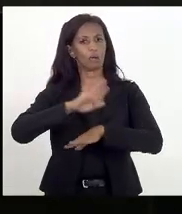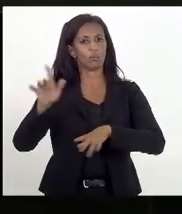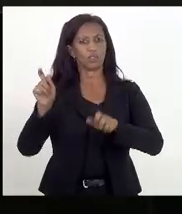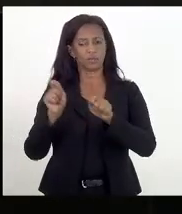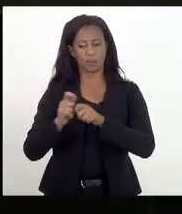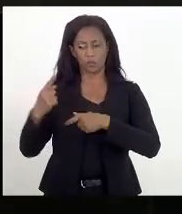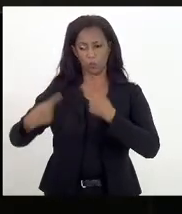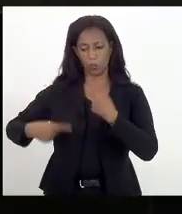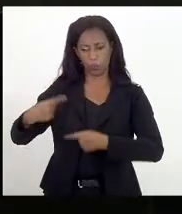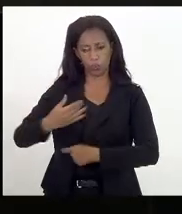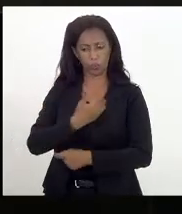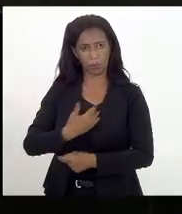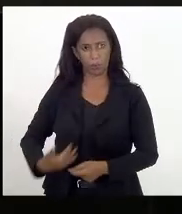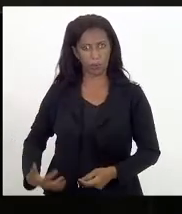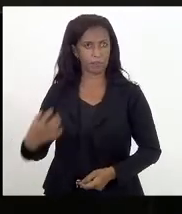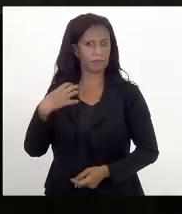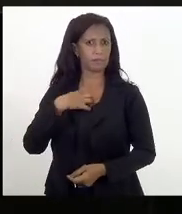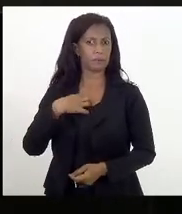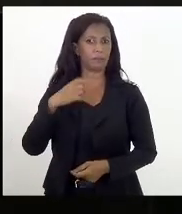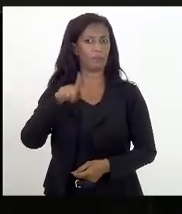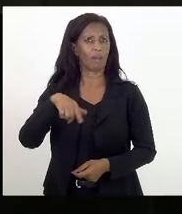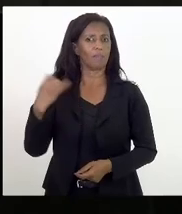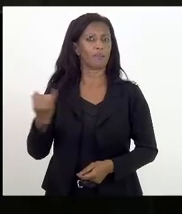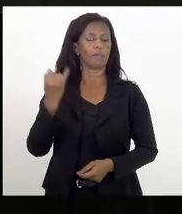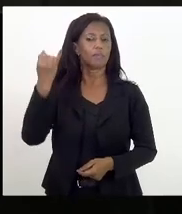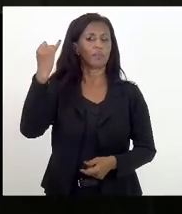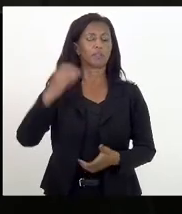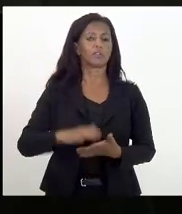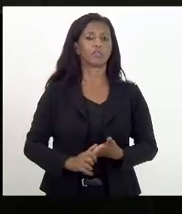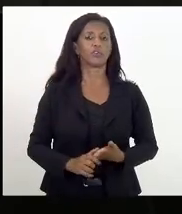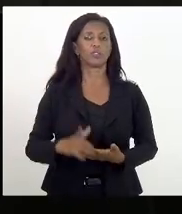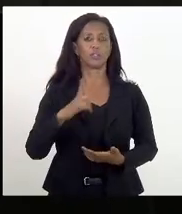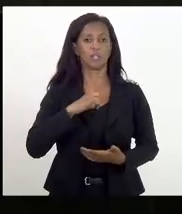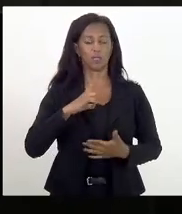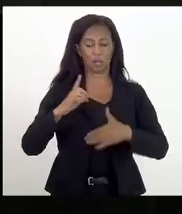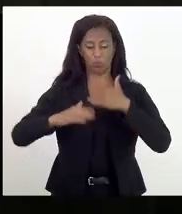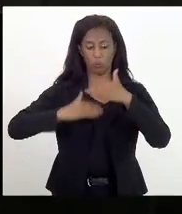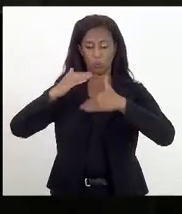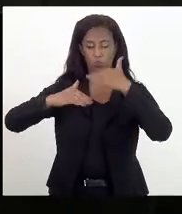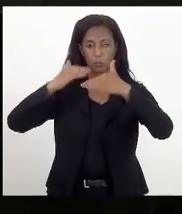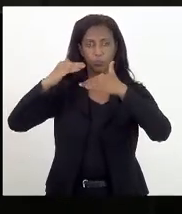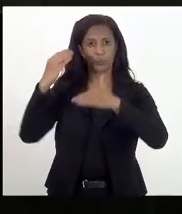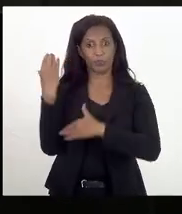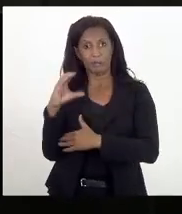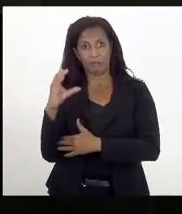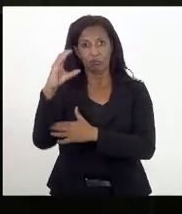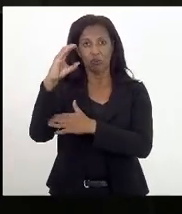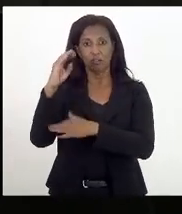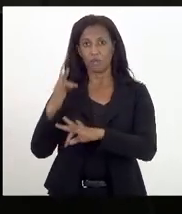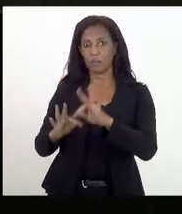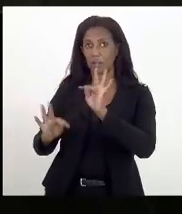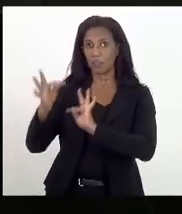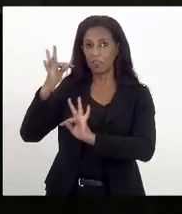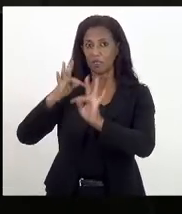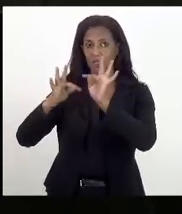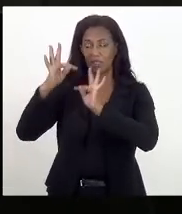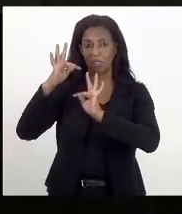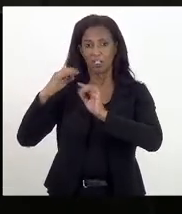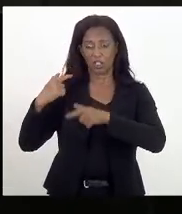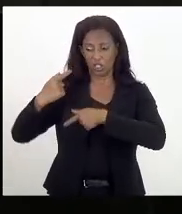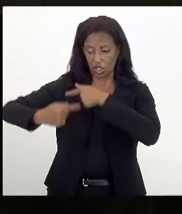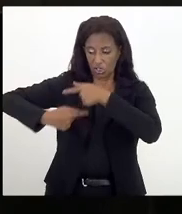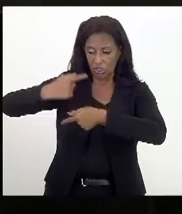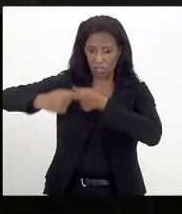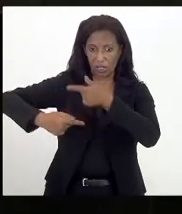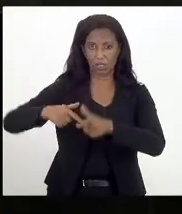políticas públicas nesse sentido é muito importante que haja o desenvolvimento científico tecnológico e de geração de